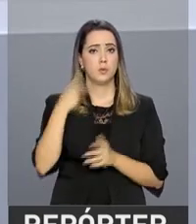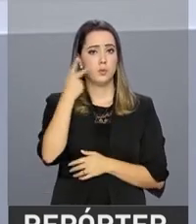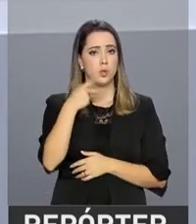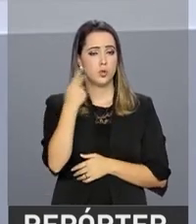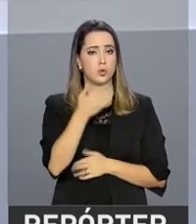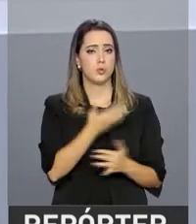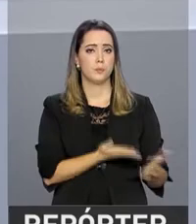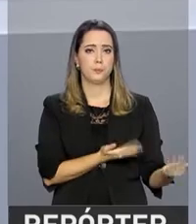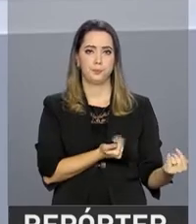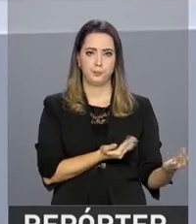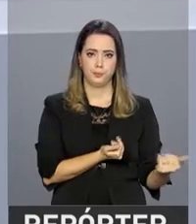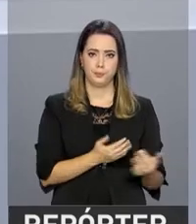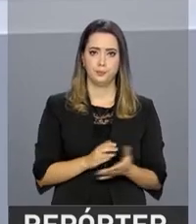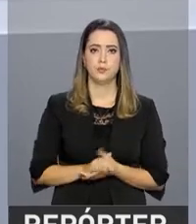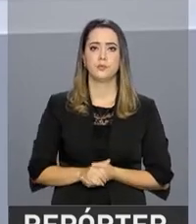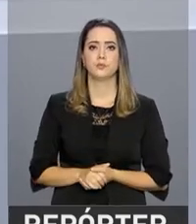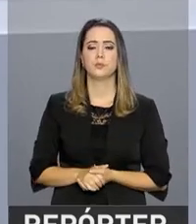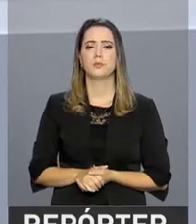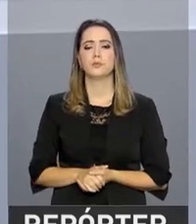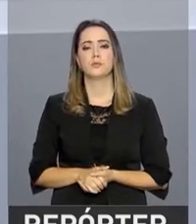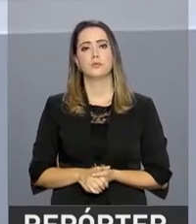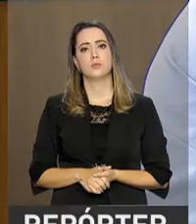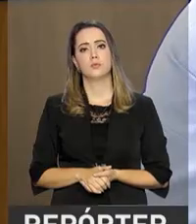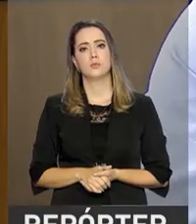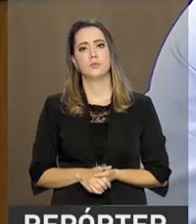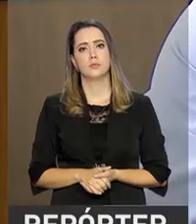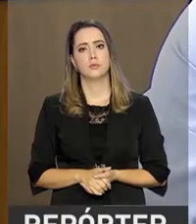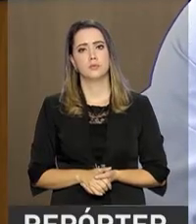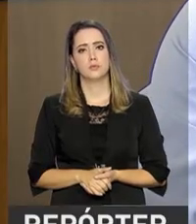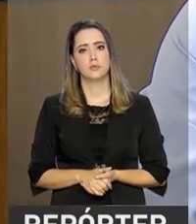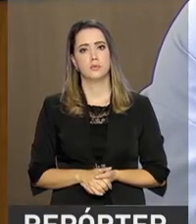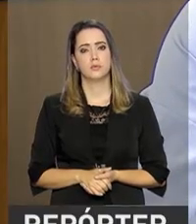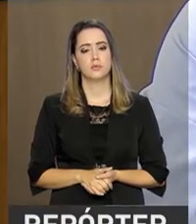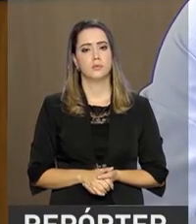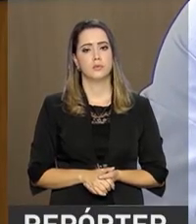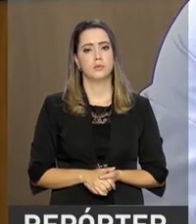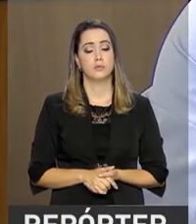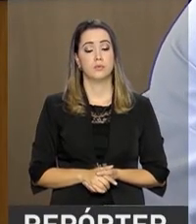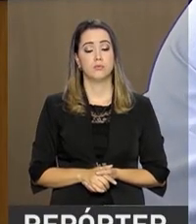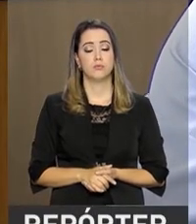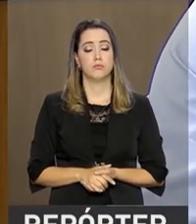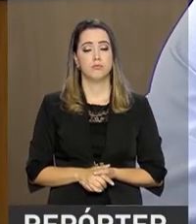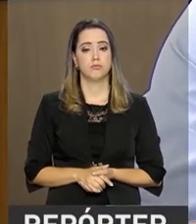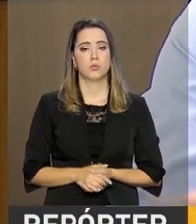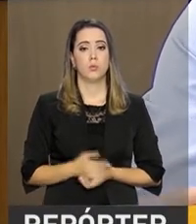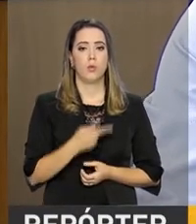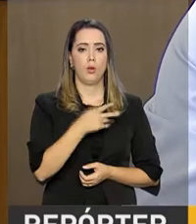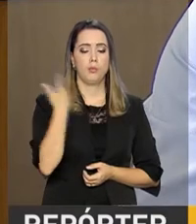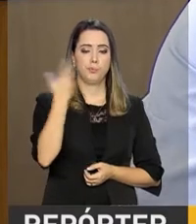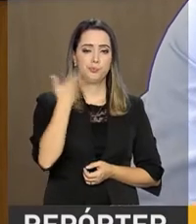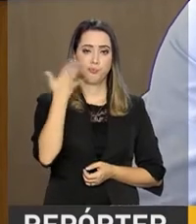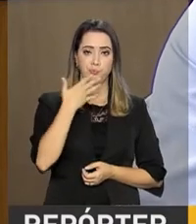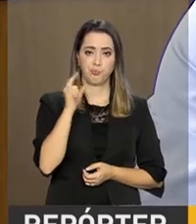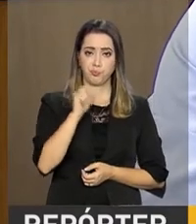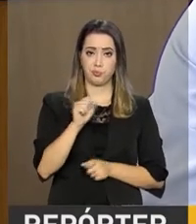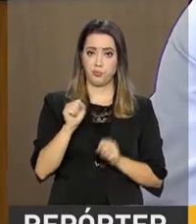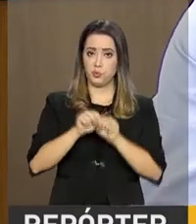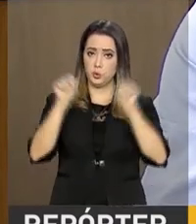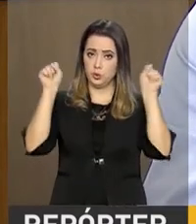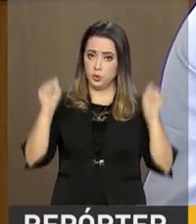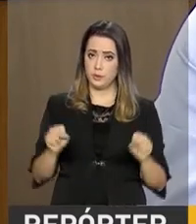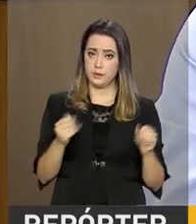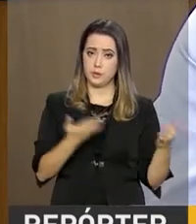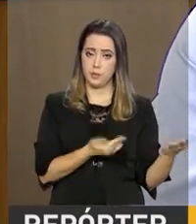políticas públicas voltadas para a juventude esse sistema ele inaugura um modelo de